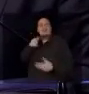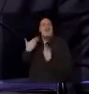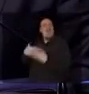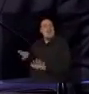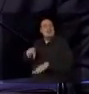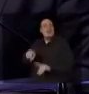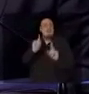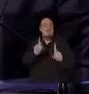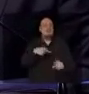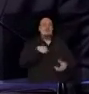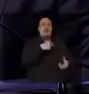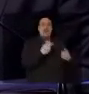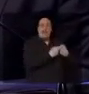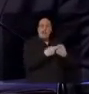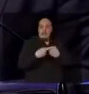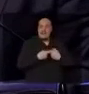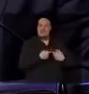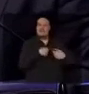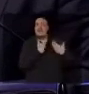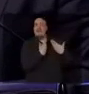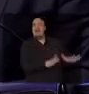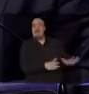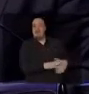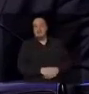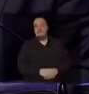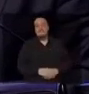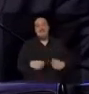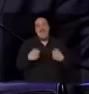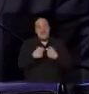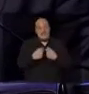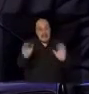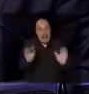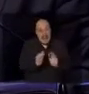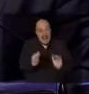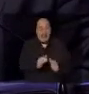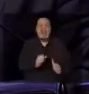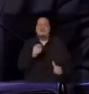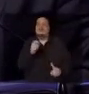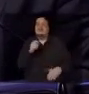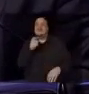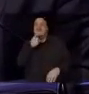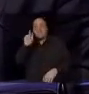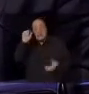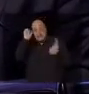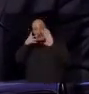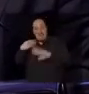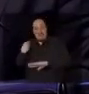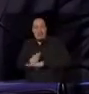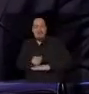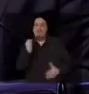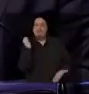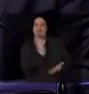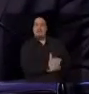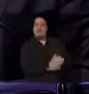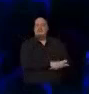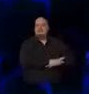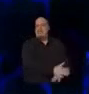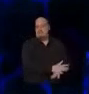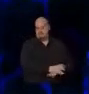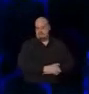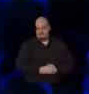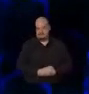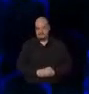assim quando a narrativa agrada o seu ouvido né as pessoas O Canto da Sereia né que nem disse até o